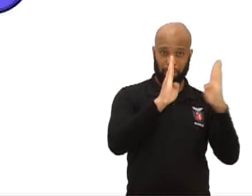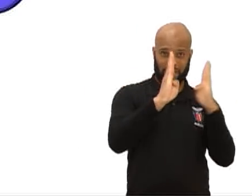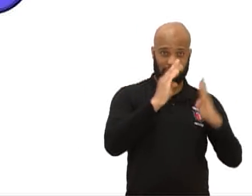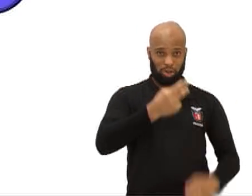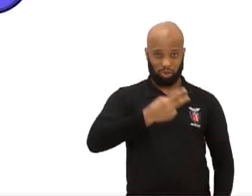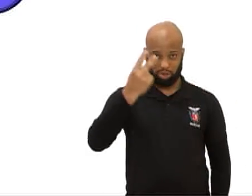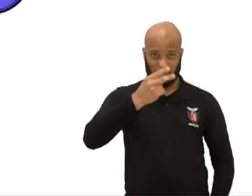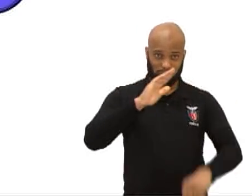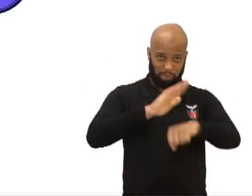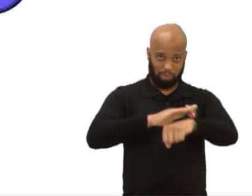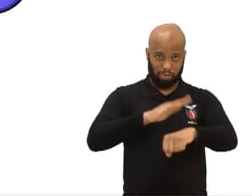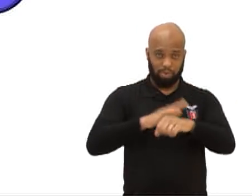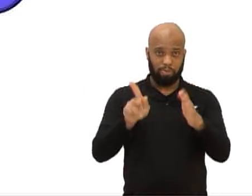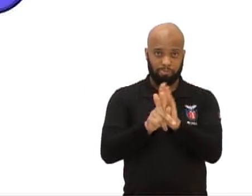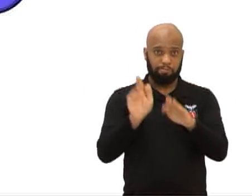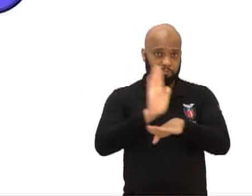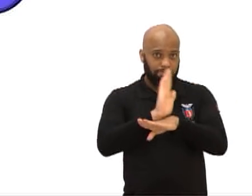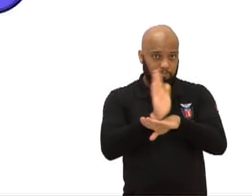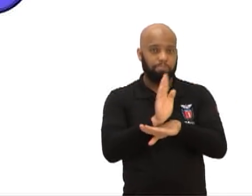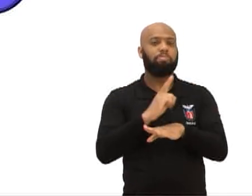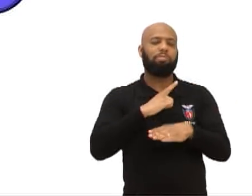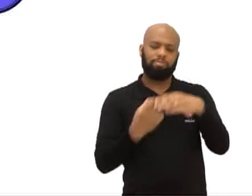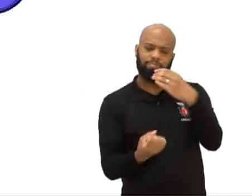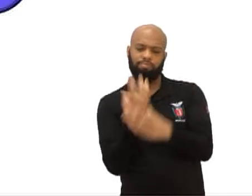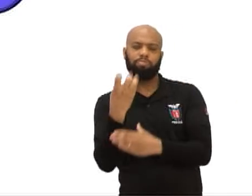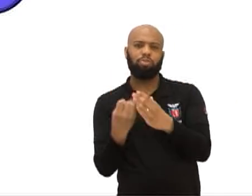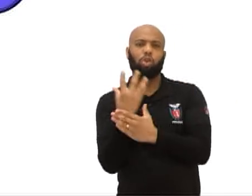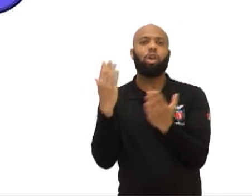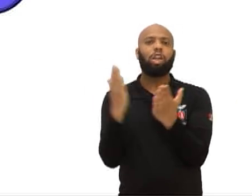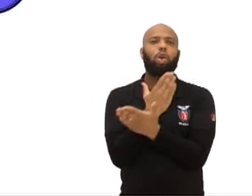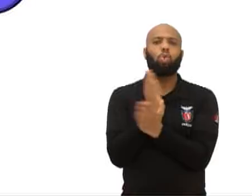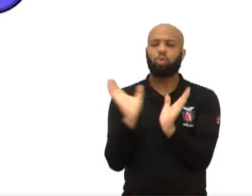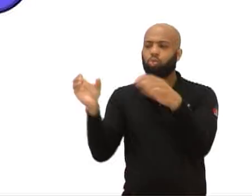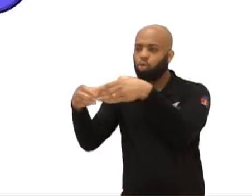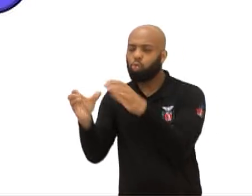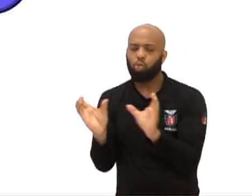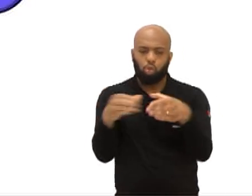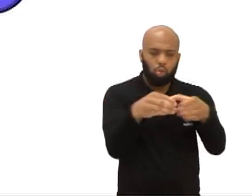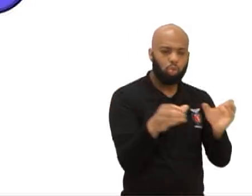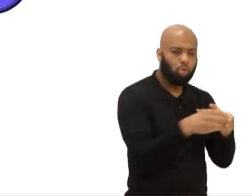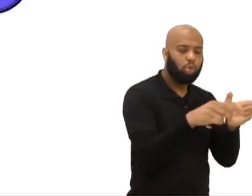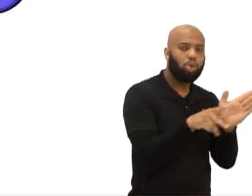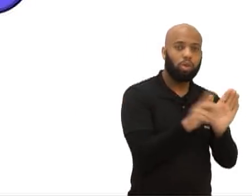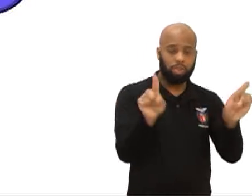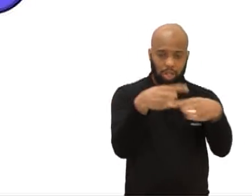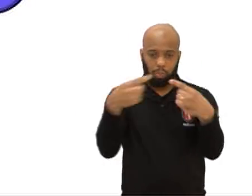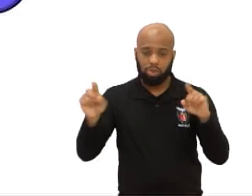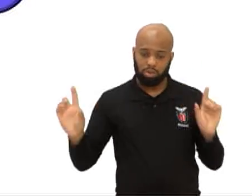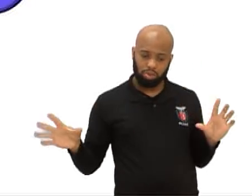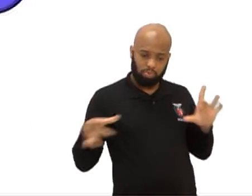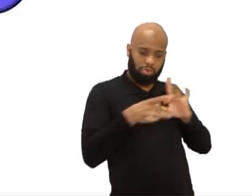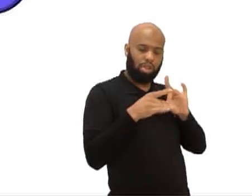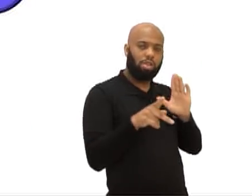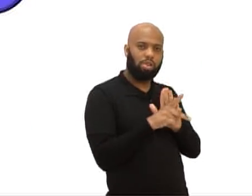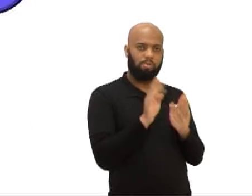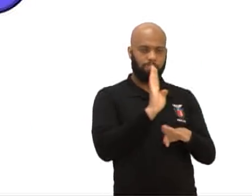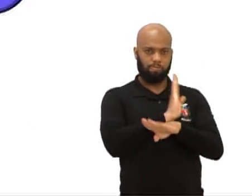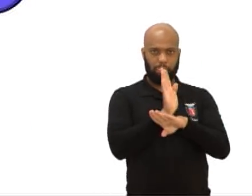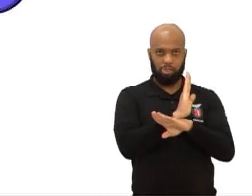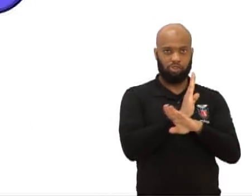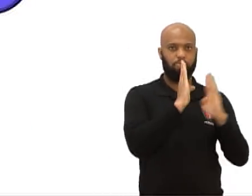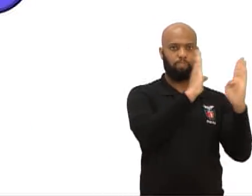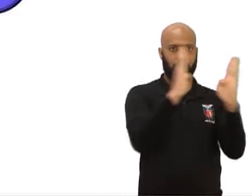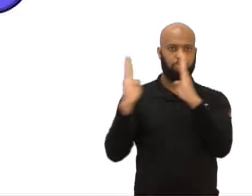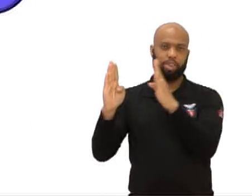segundo momento da sonoplastia do cinema, foram produzidas coletâneas com músicas para serem tocadas de acordo com as cenas, e nós vimos